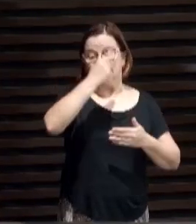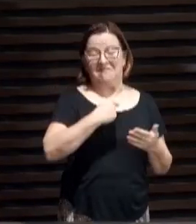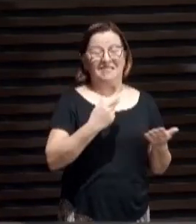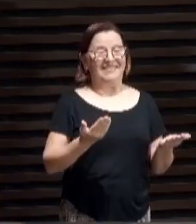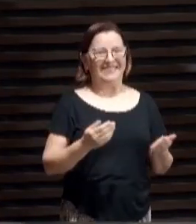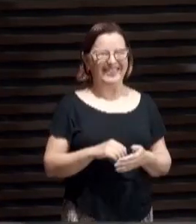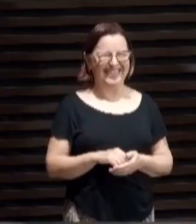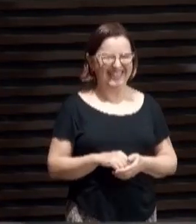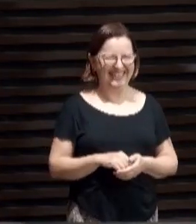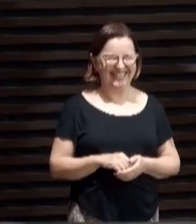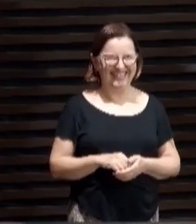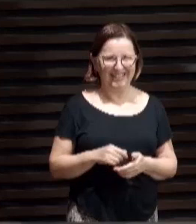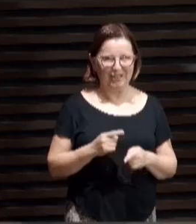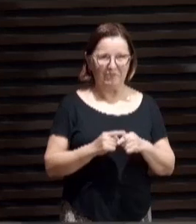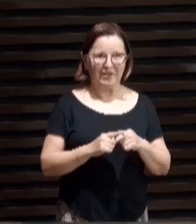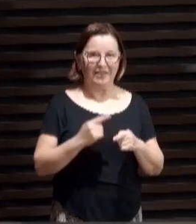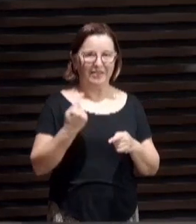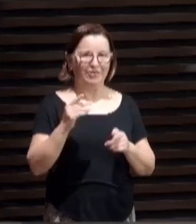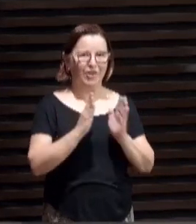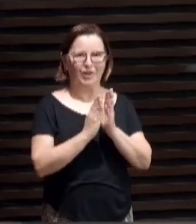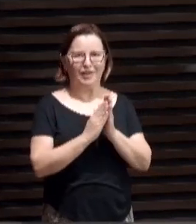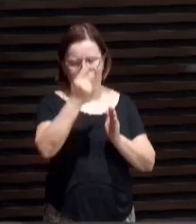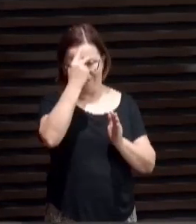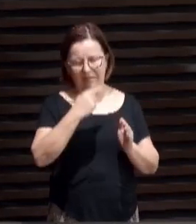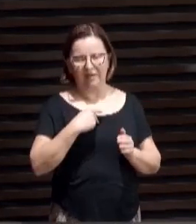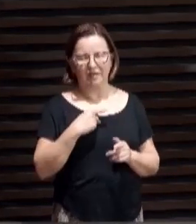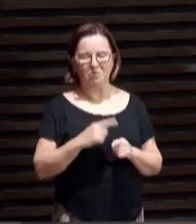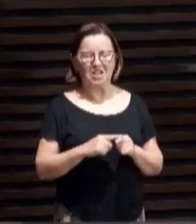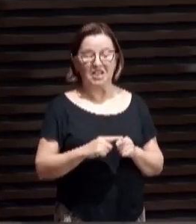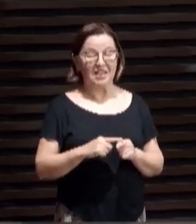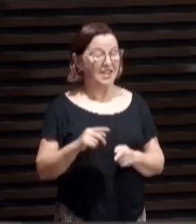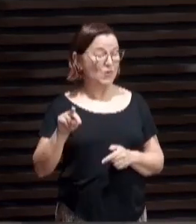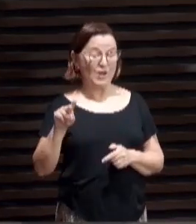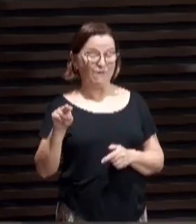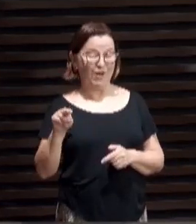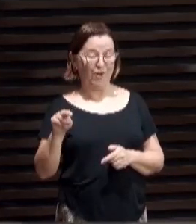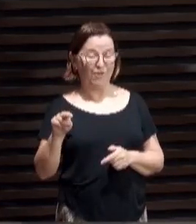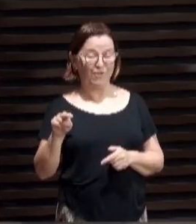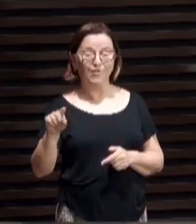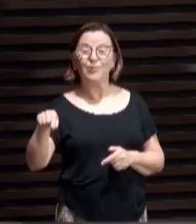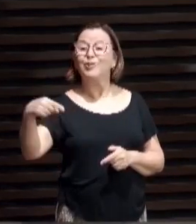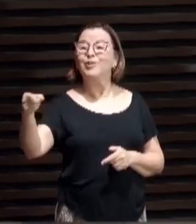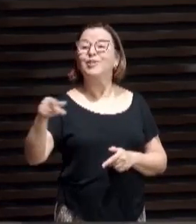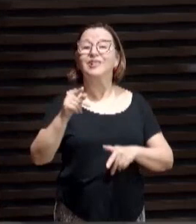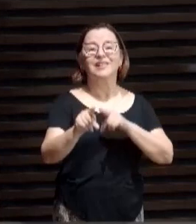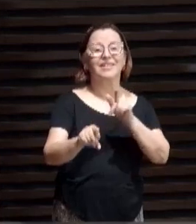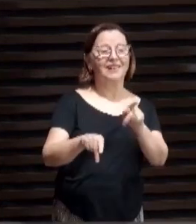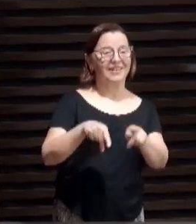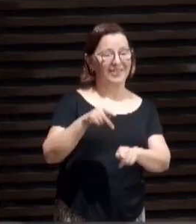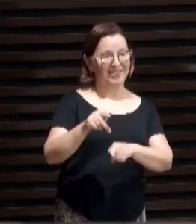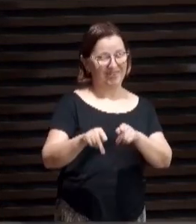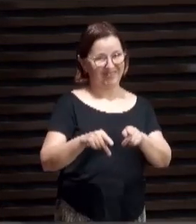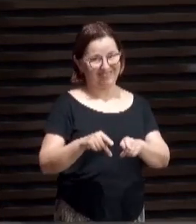já que ele orava de si para si mesmo, porque não sou como os demais